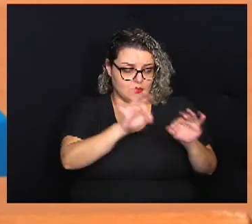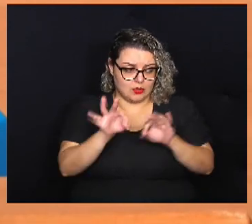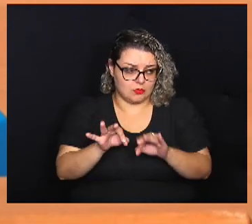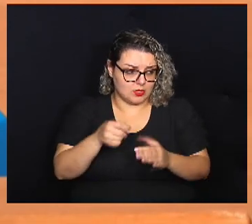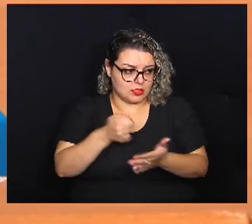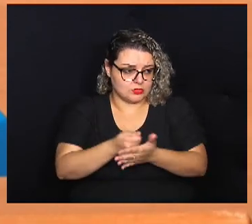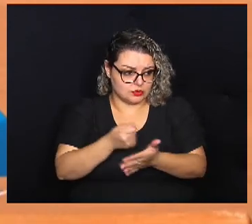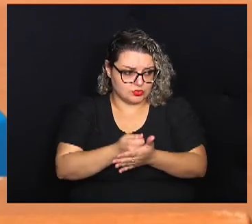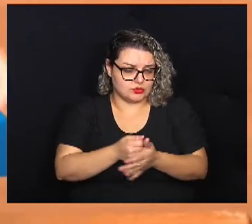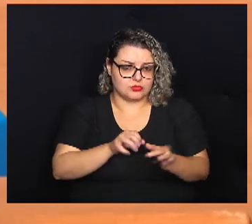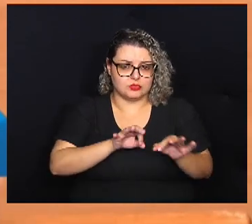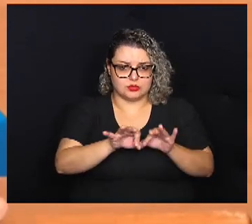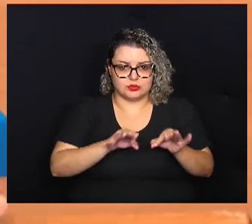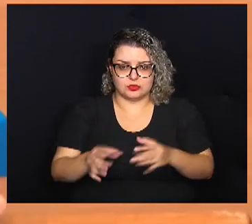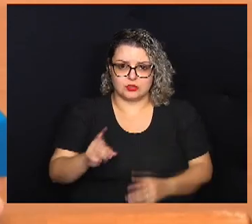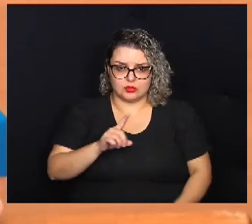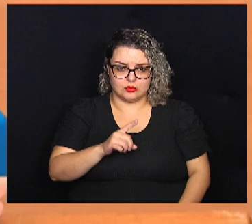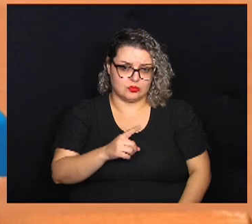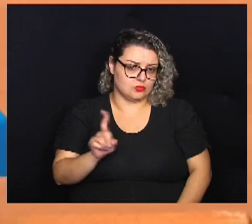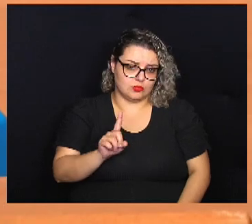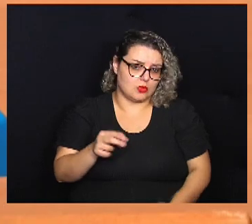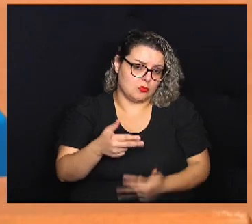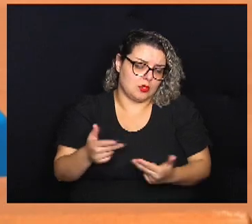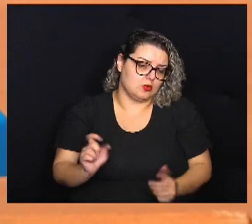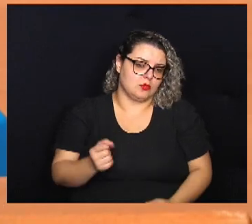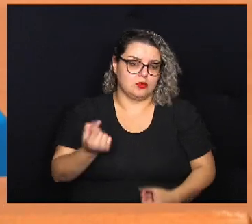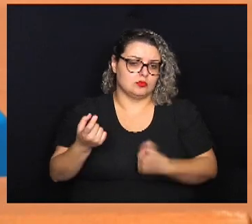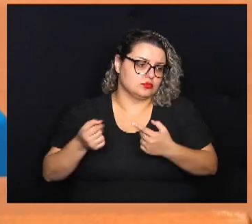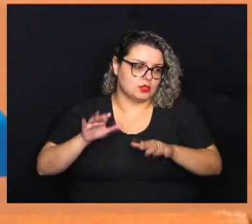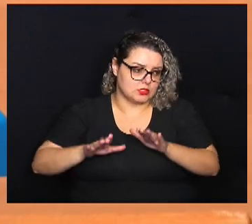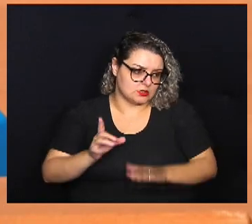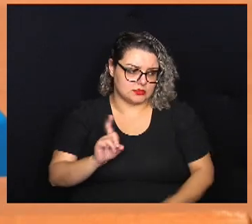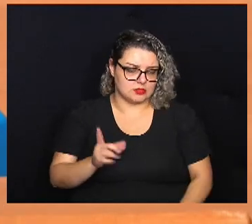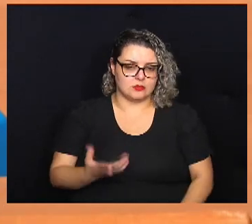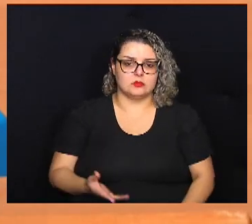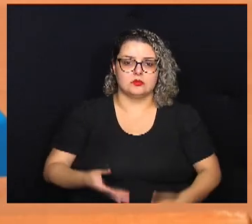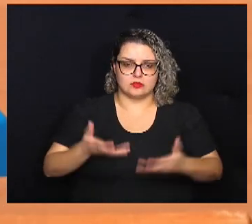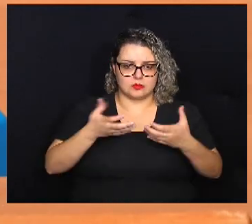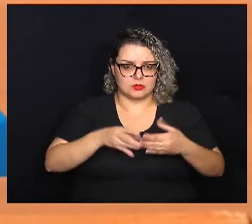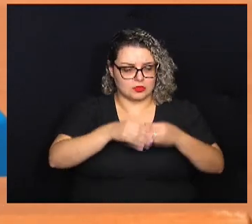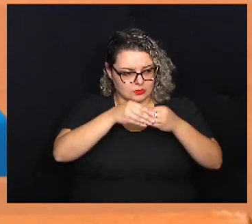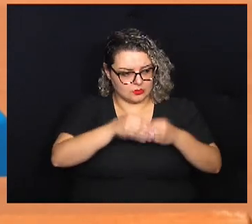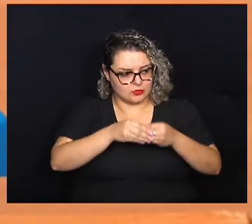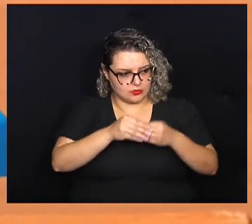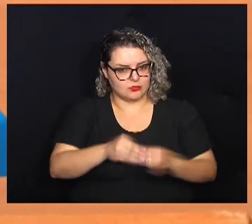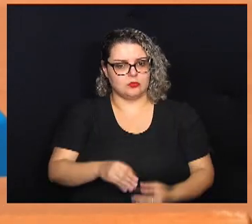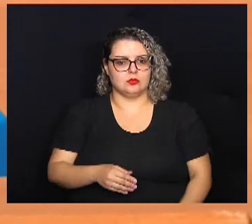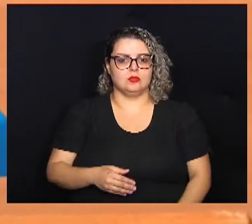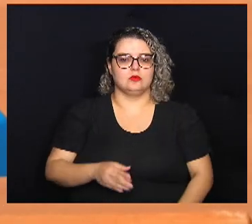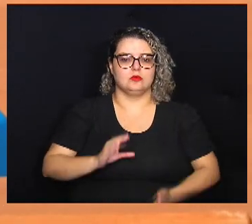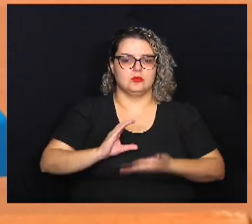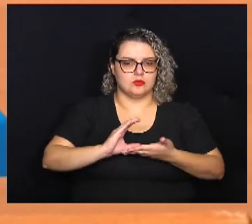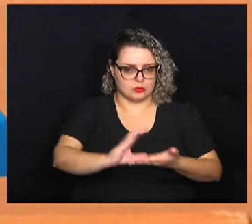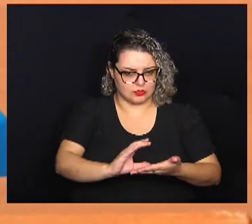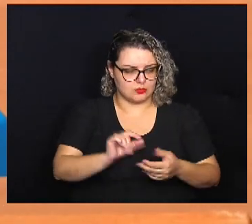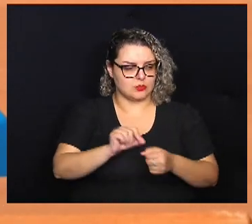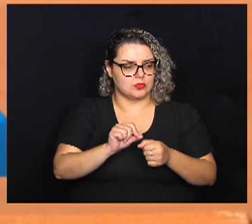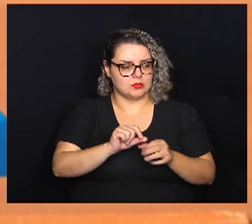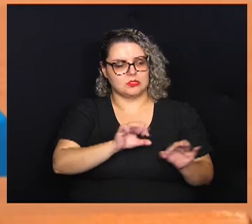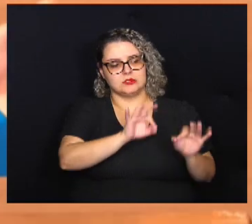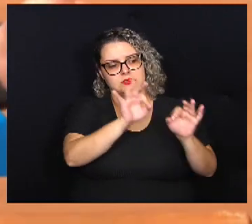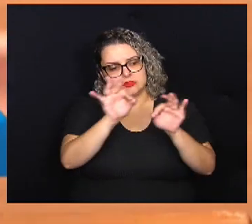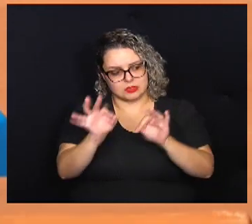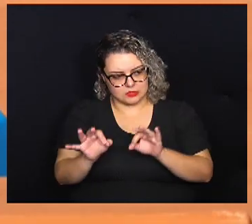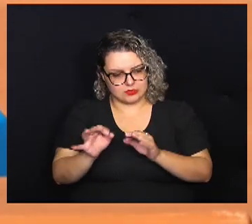assim, dos projetos, não é uma coisa só ocasional. Então, queria cumprimentar, né, o Conselho por fazer esse